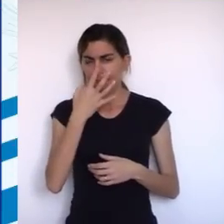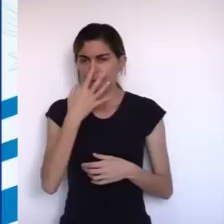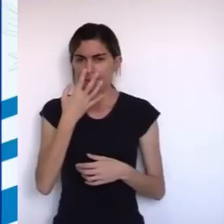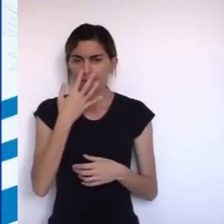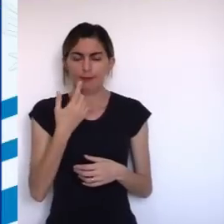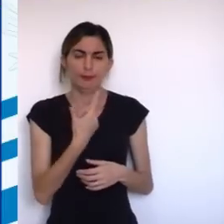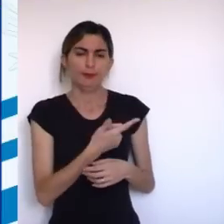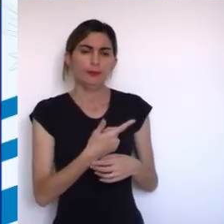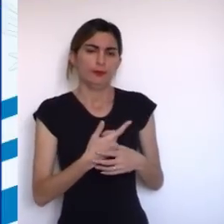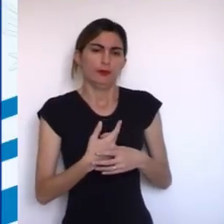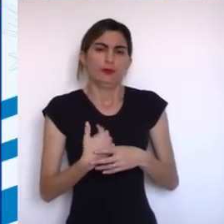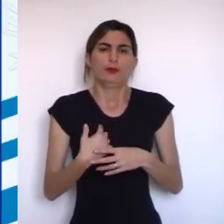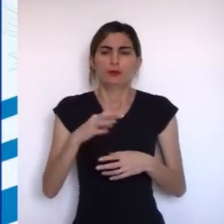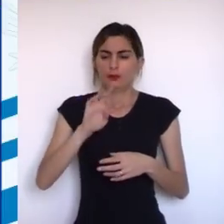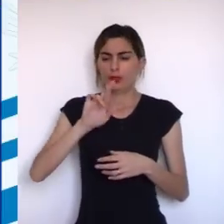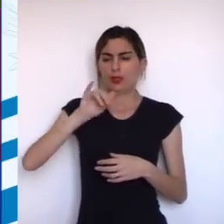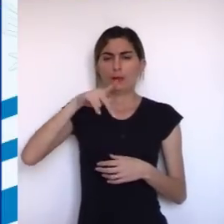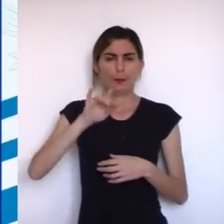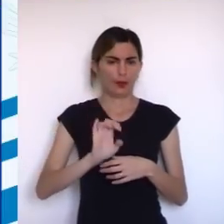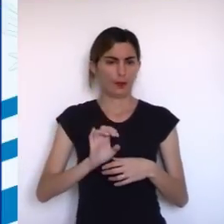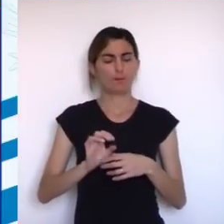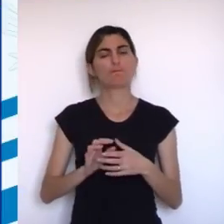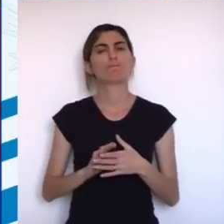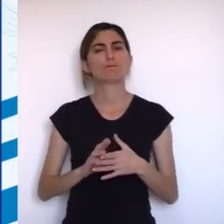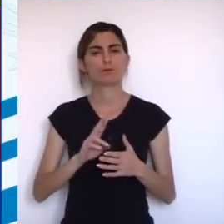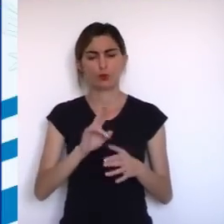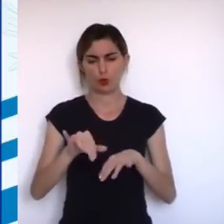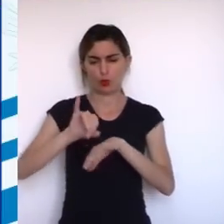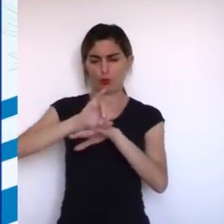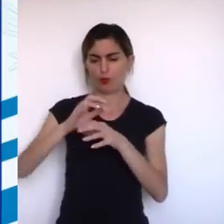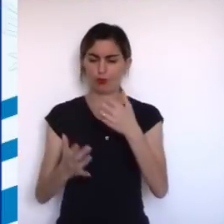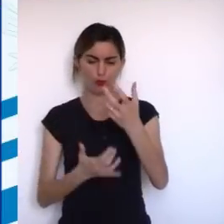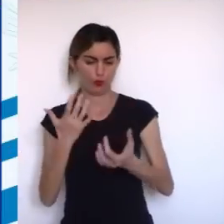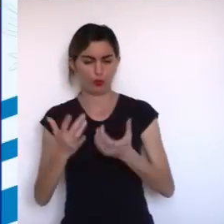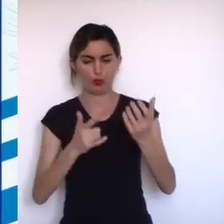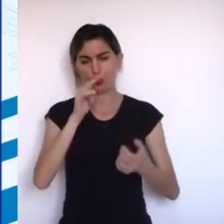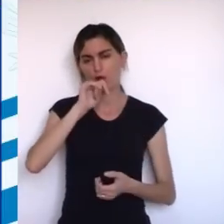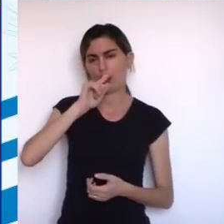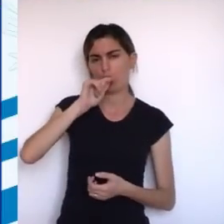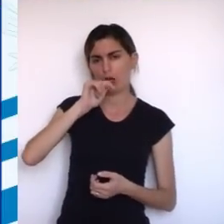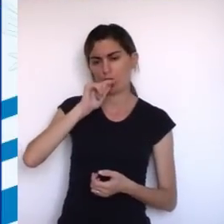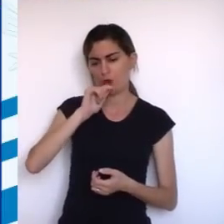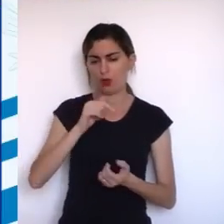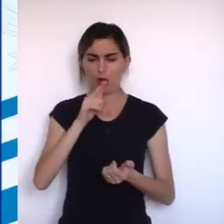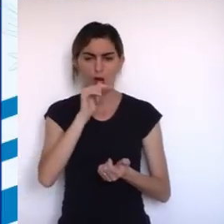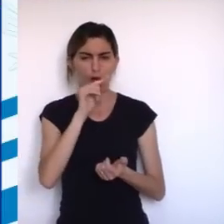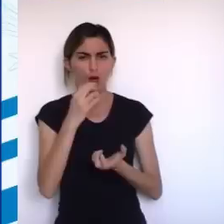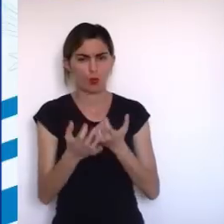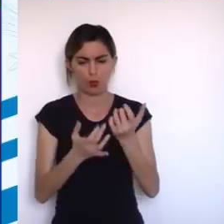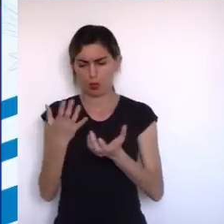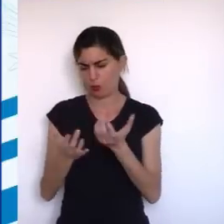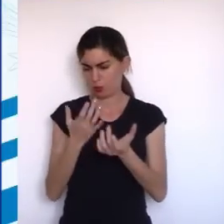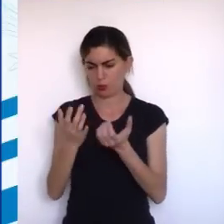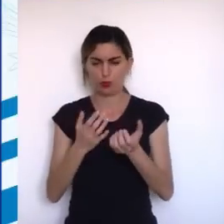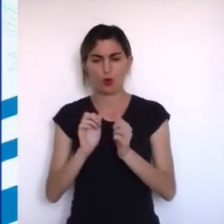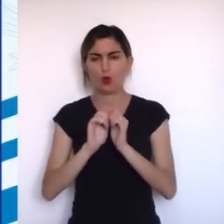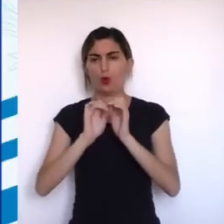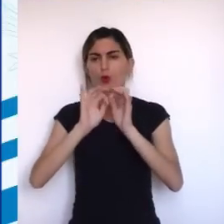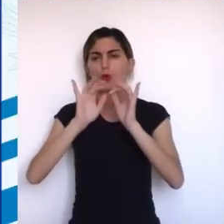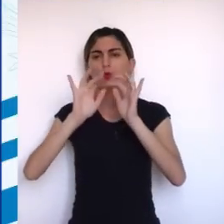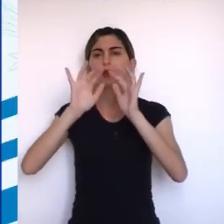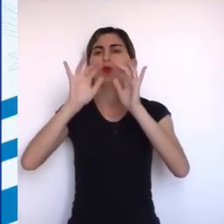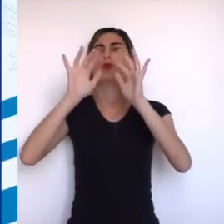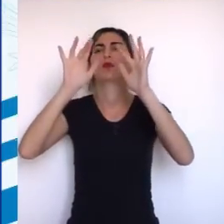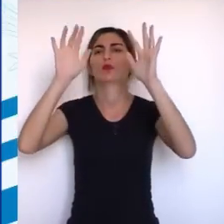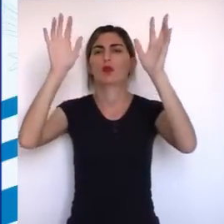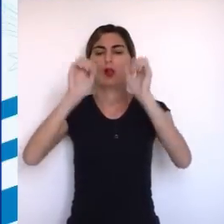como a imagem que você pode observar, esse tripé é sobre o fogo e água, né? Essa água ela fervia